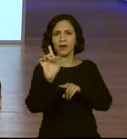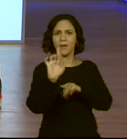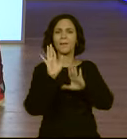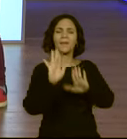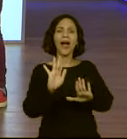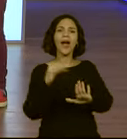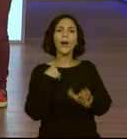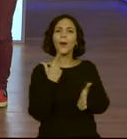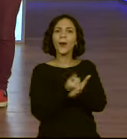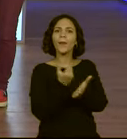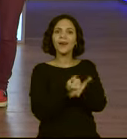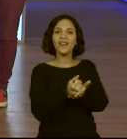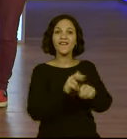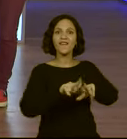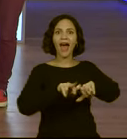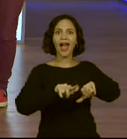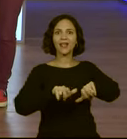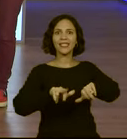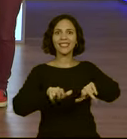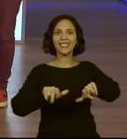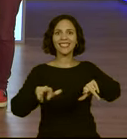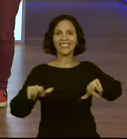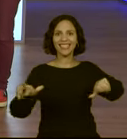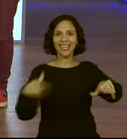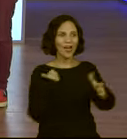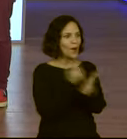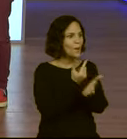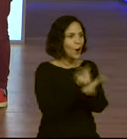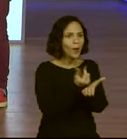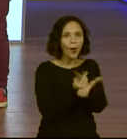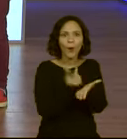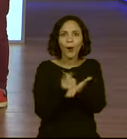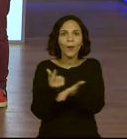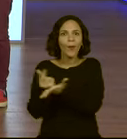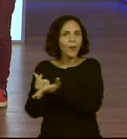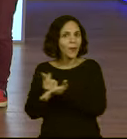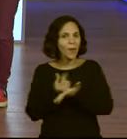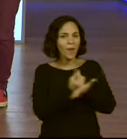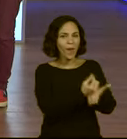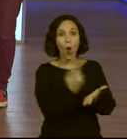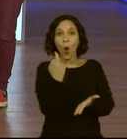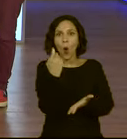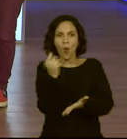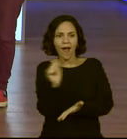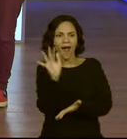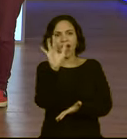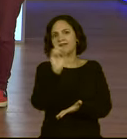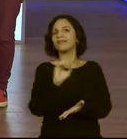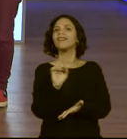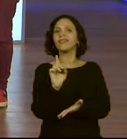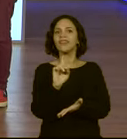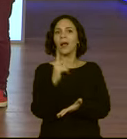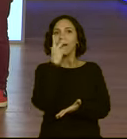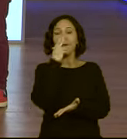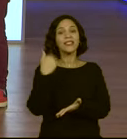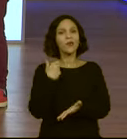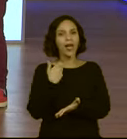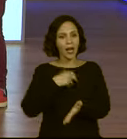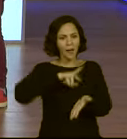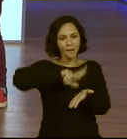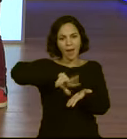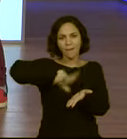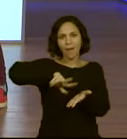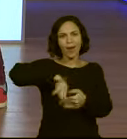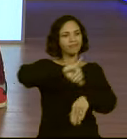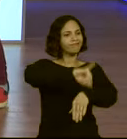tênis mas eu já gastei muito com comprando vários tênis não com o único feliz mais tempo a fazer